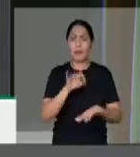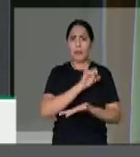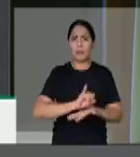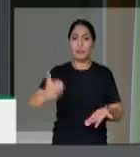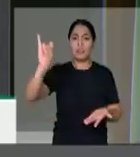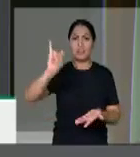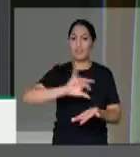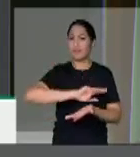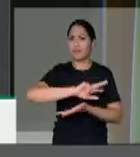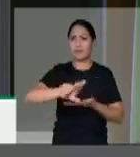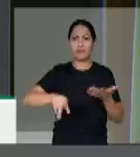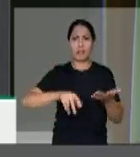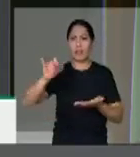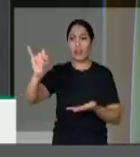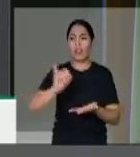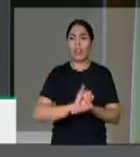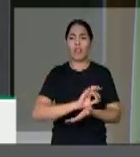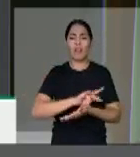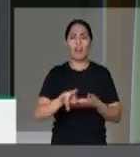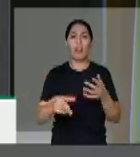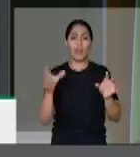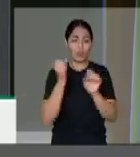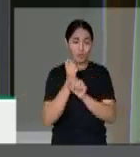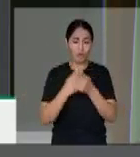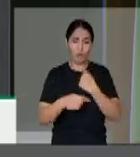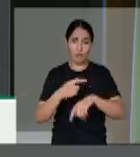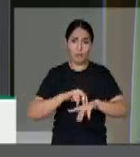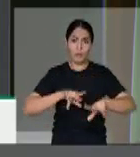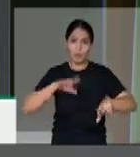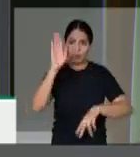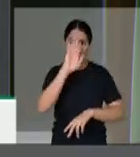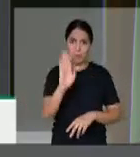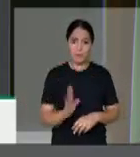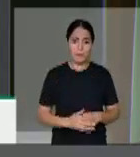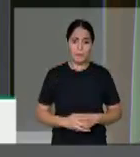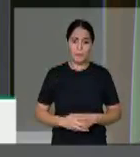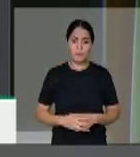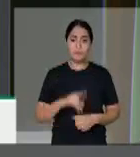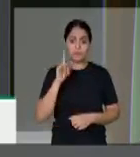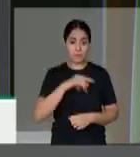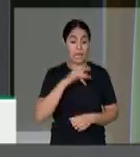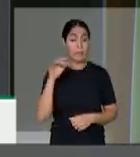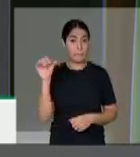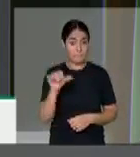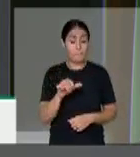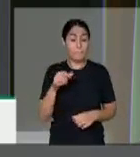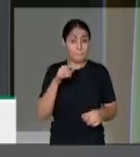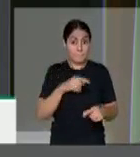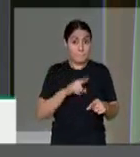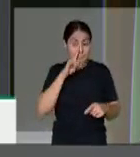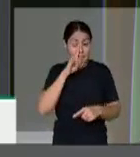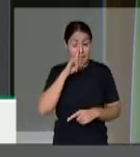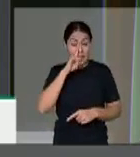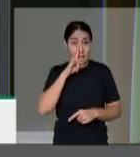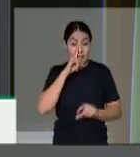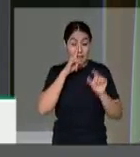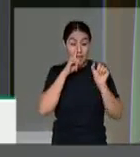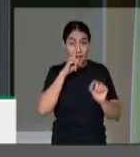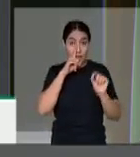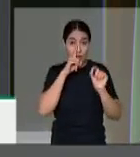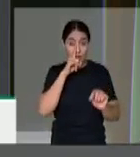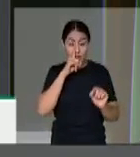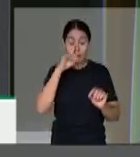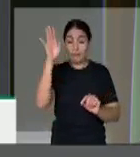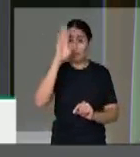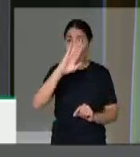e a nossa economia, colocando em risco a geração de empregos. Manter a Amazônia em pé é